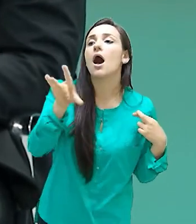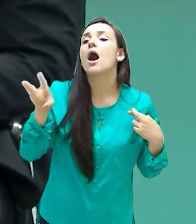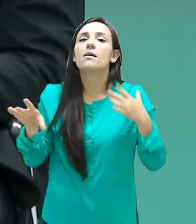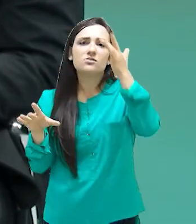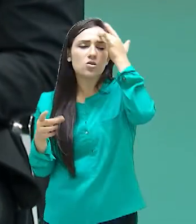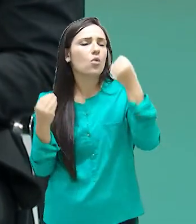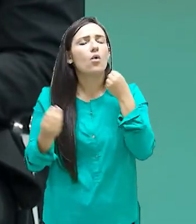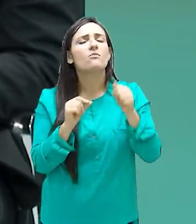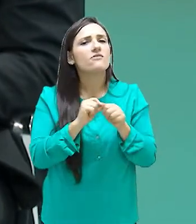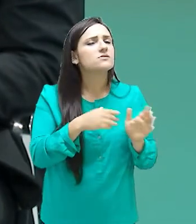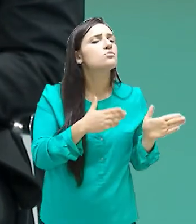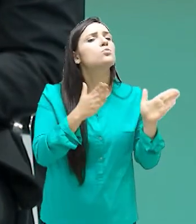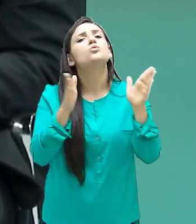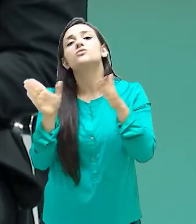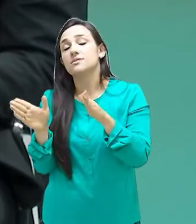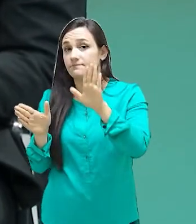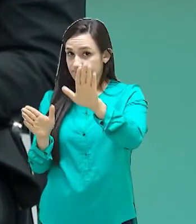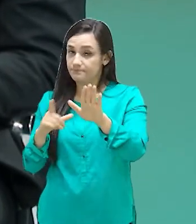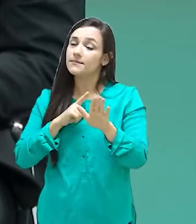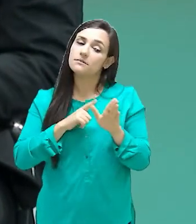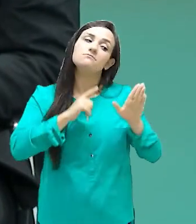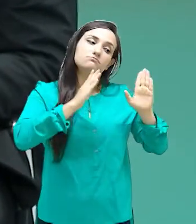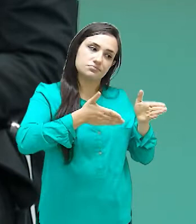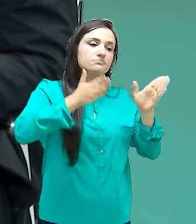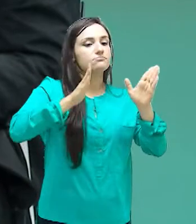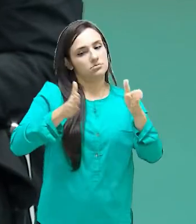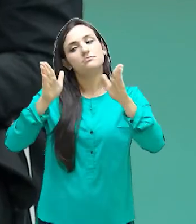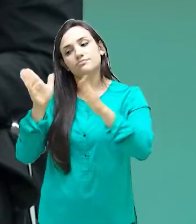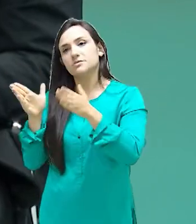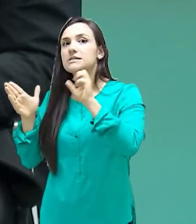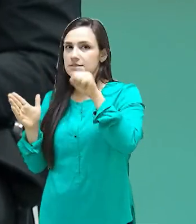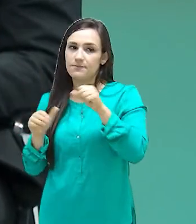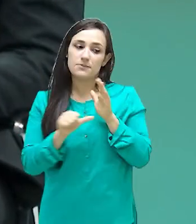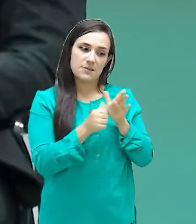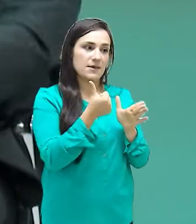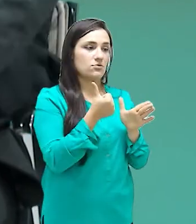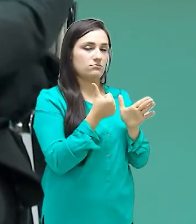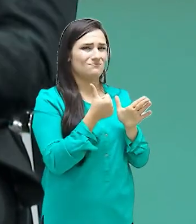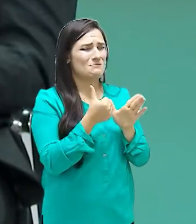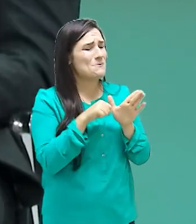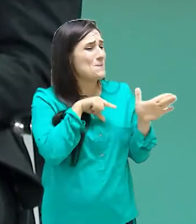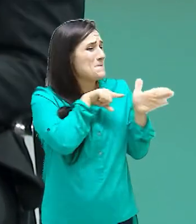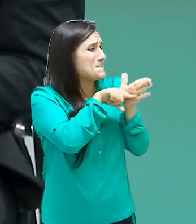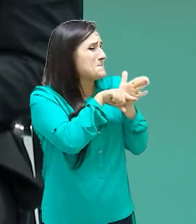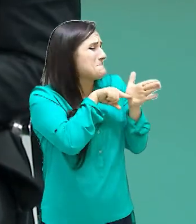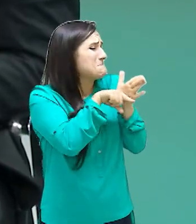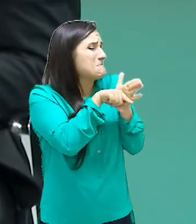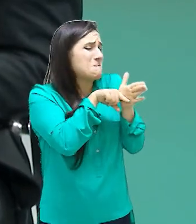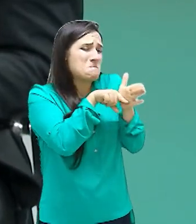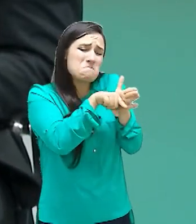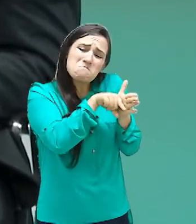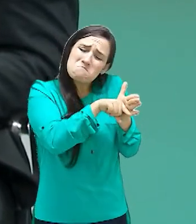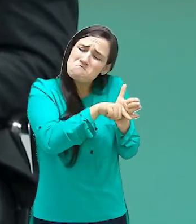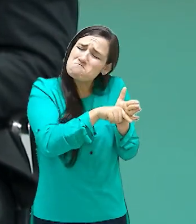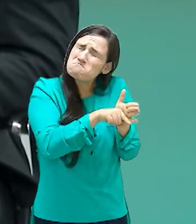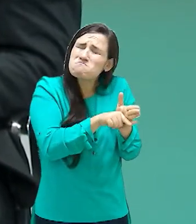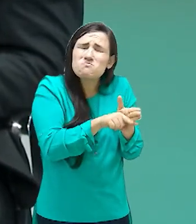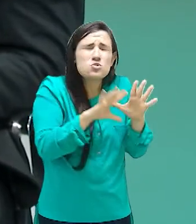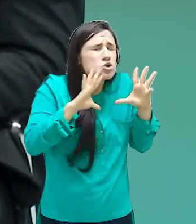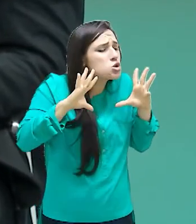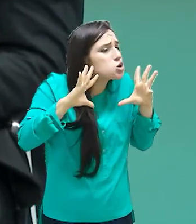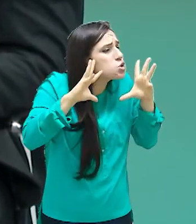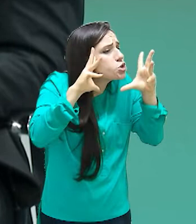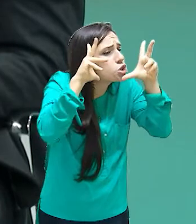trabalho ele é realizado em partes. Primeiramente, a gente busca realizar um levantamento de todas as leis estaduais sobre o